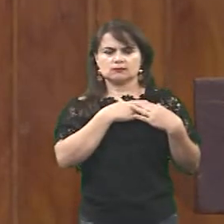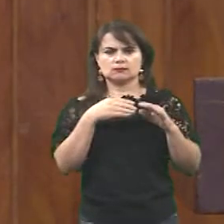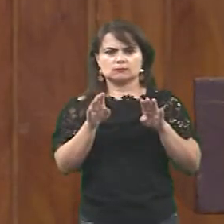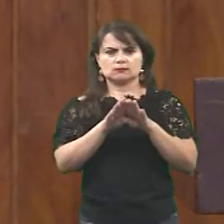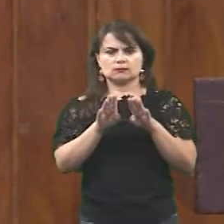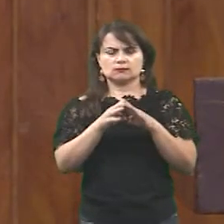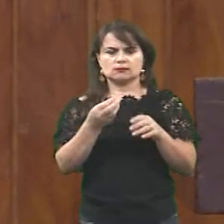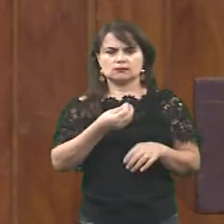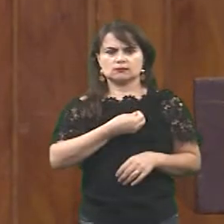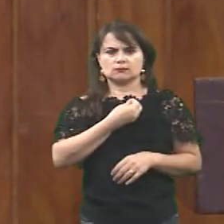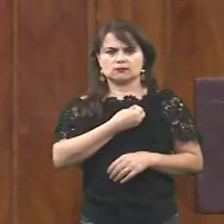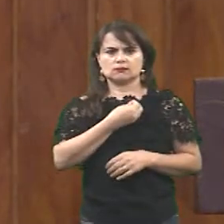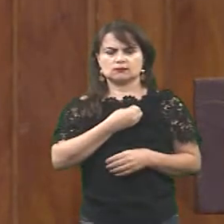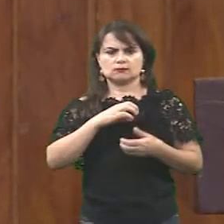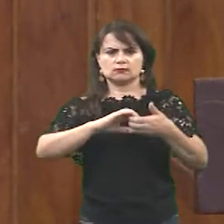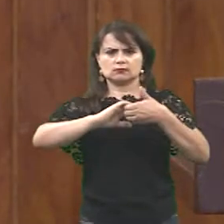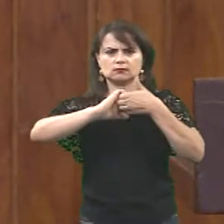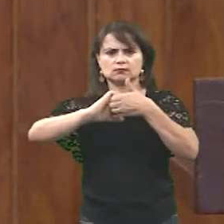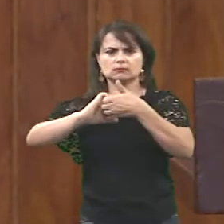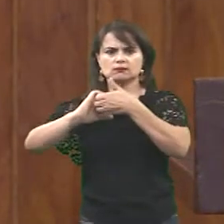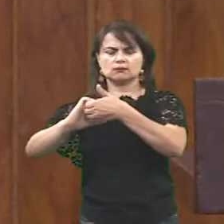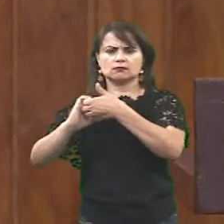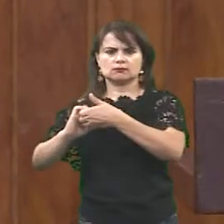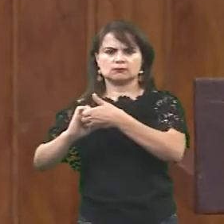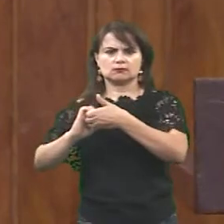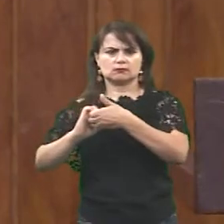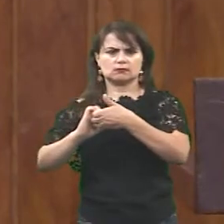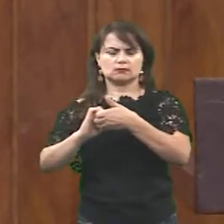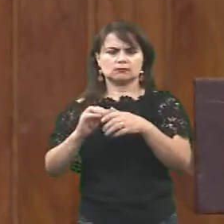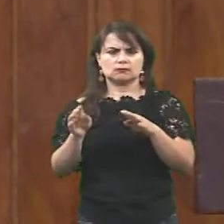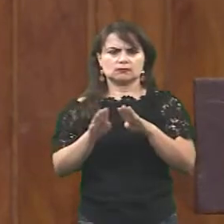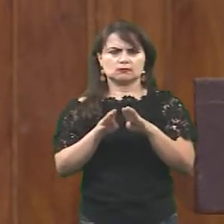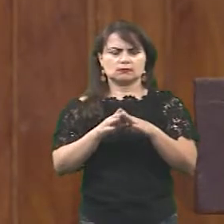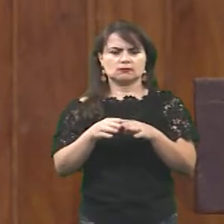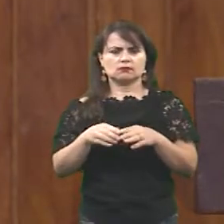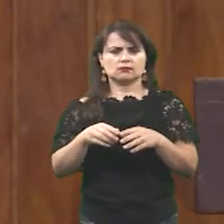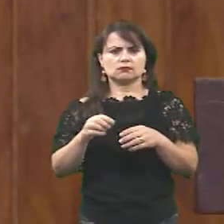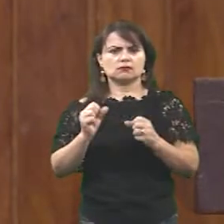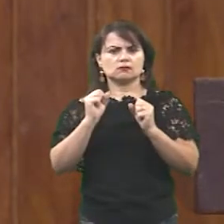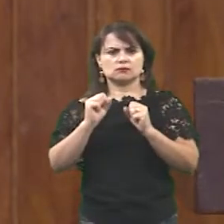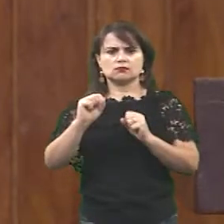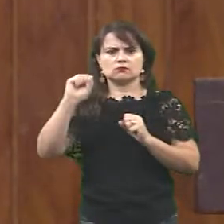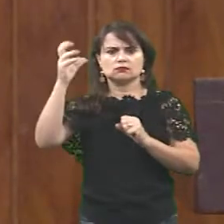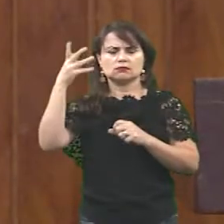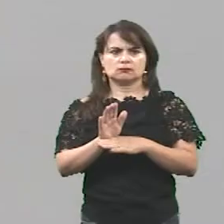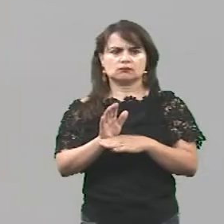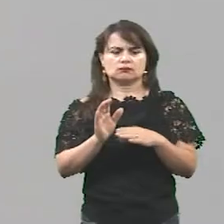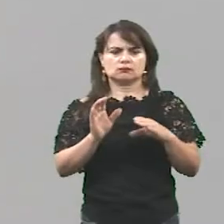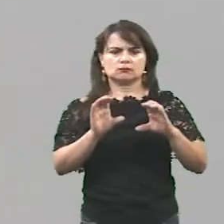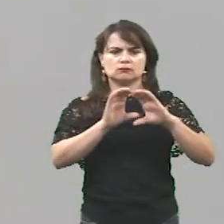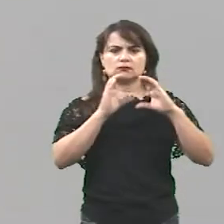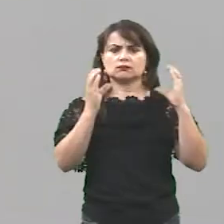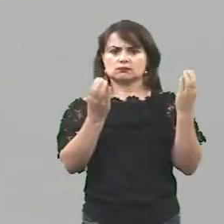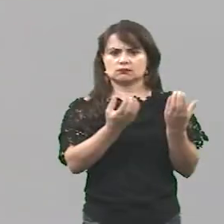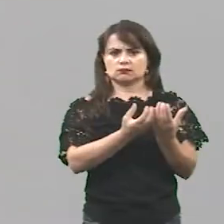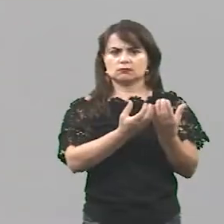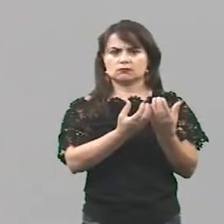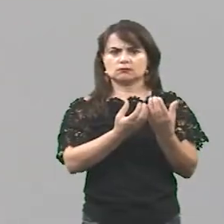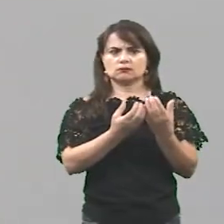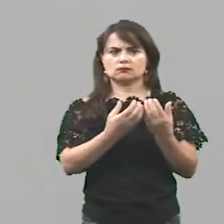qualidade de vida, e quem podem vir a seguir a carreira militar honrando nosso país, como